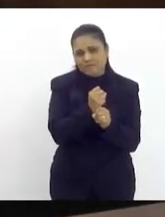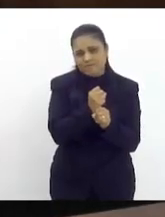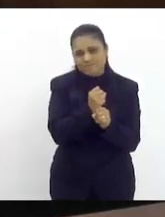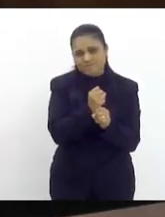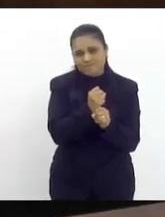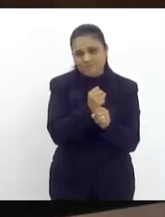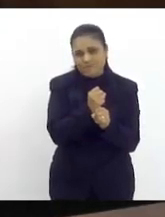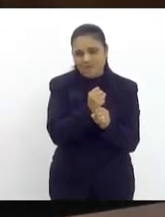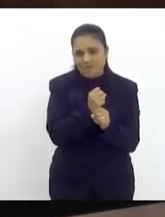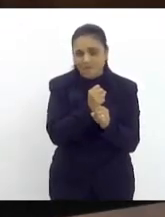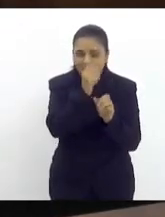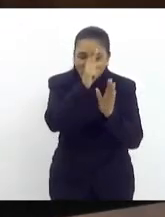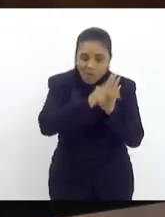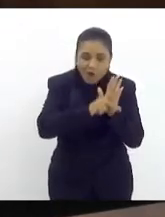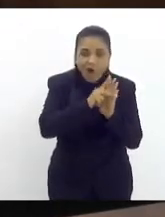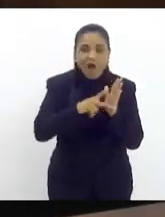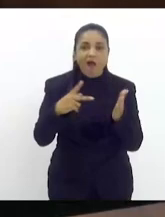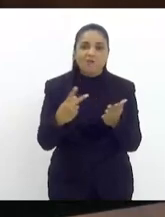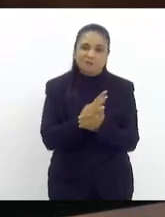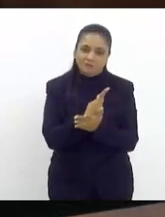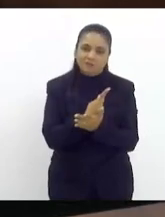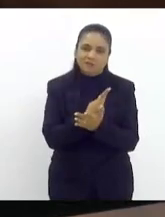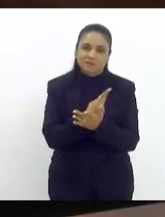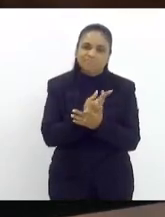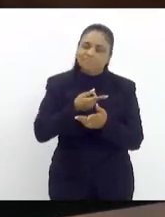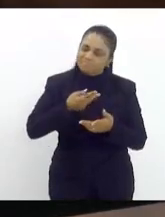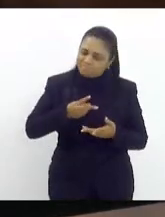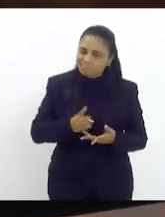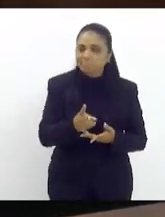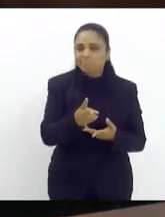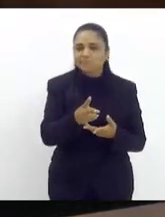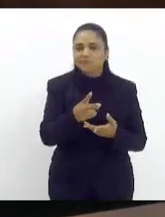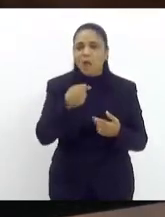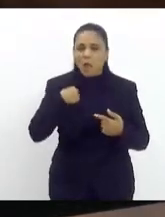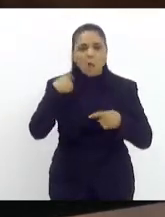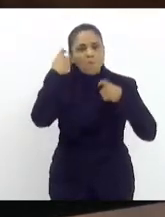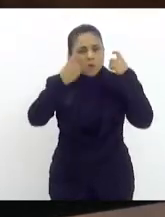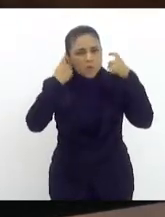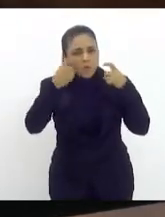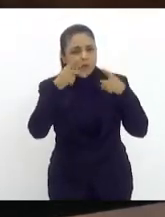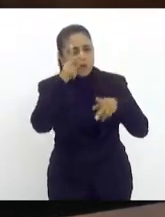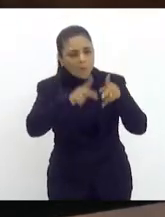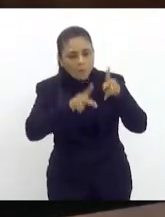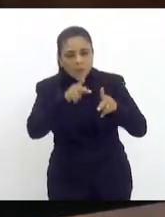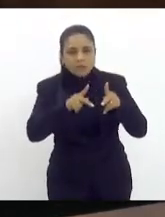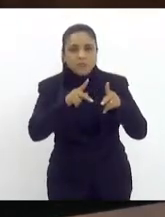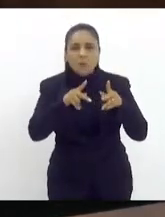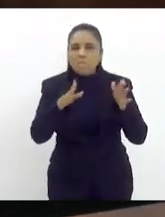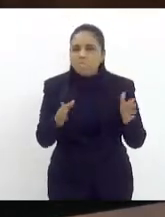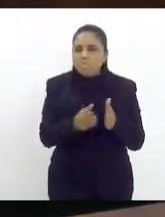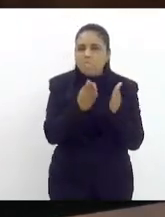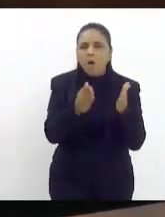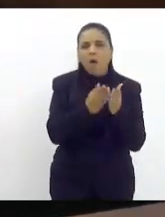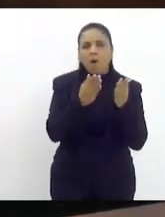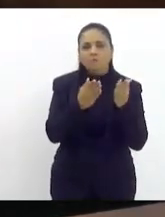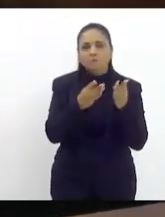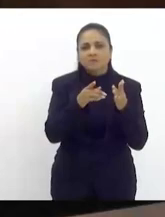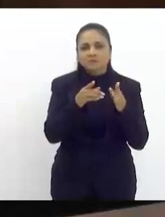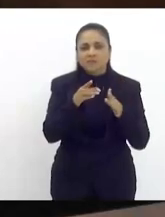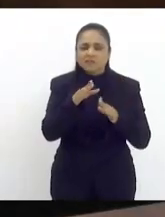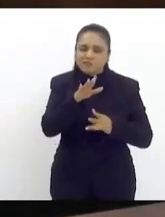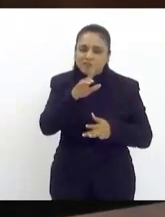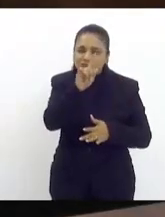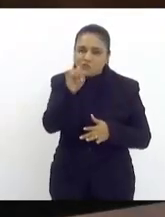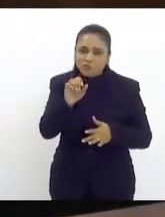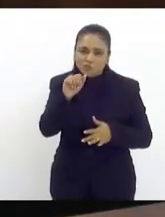realmente acontecer. Meus projetos são polêmicos. E vai continuar sendo, que eu vou estar sempre preocupada com a população mais humilde, mais carente da Zona Oeste e da